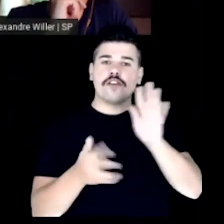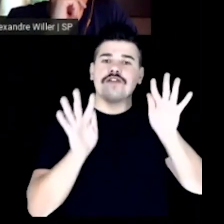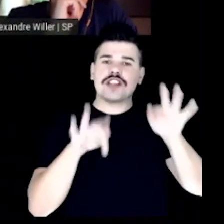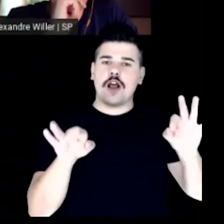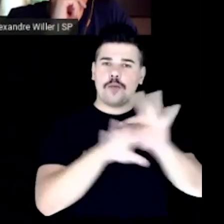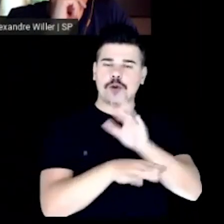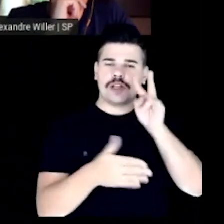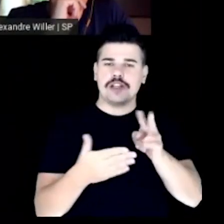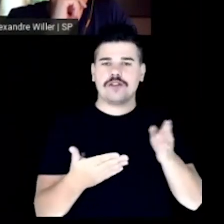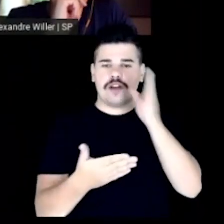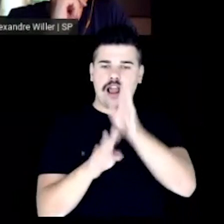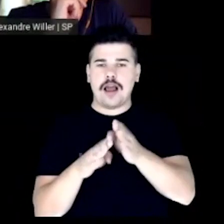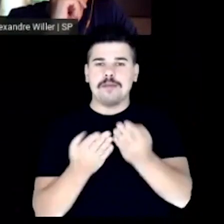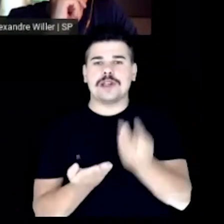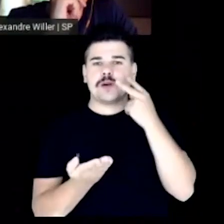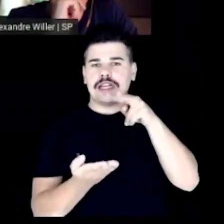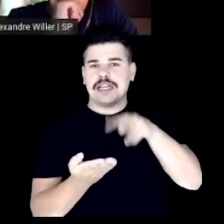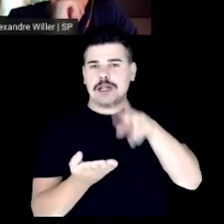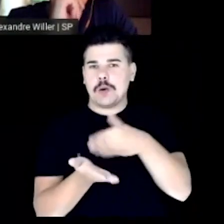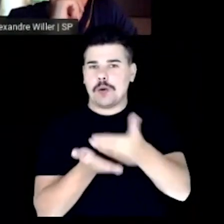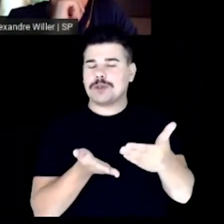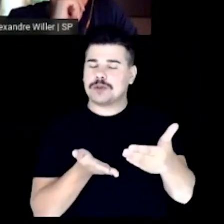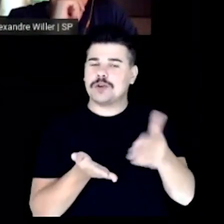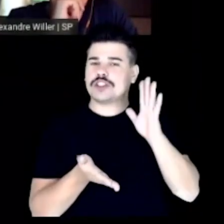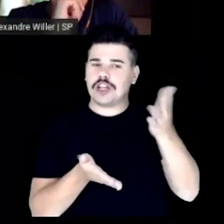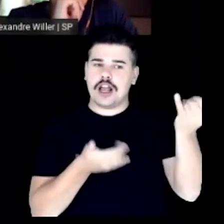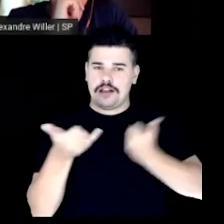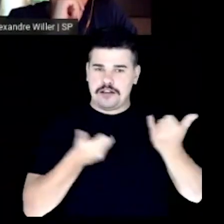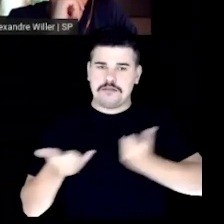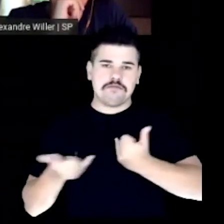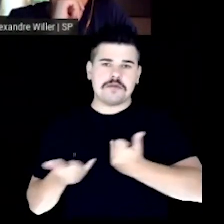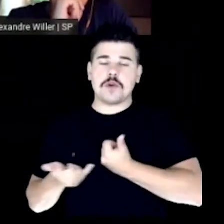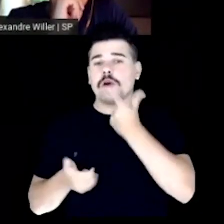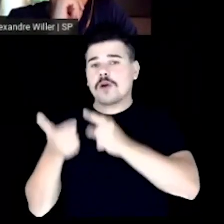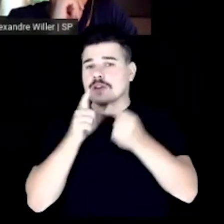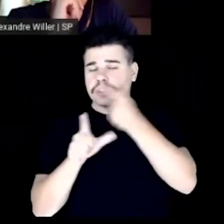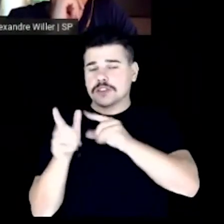experiência de começou pelo final, ou abriu no meio do livro, então foi,